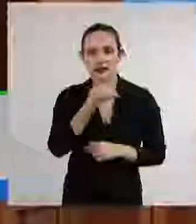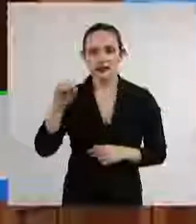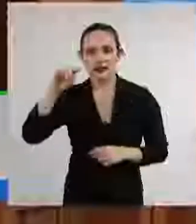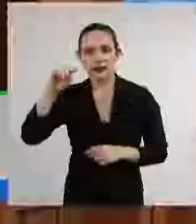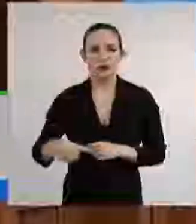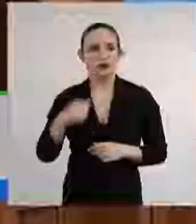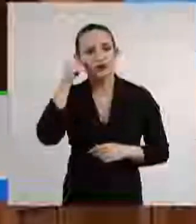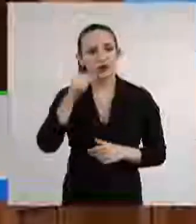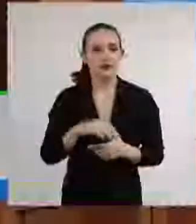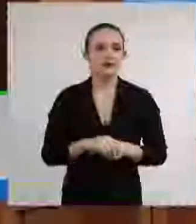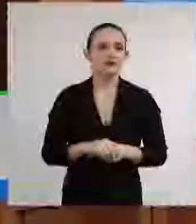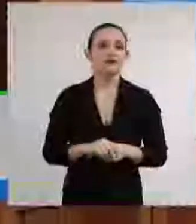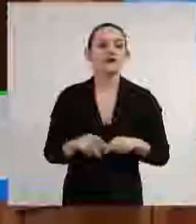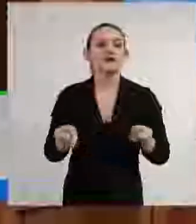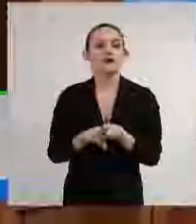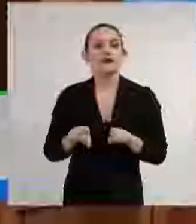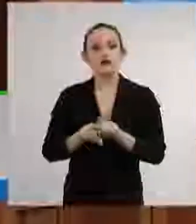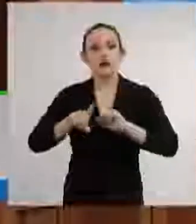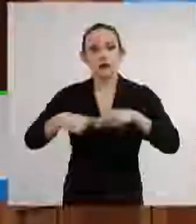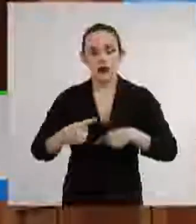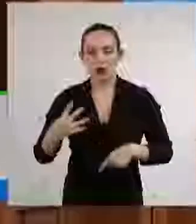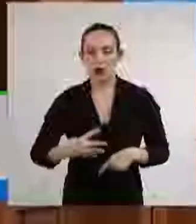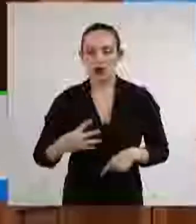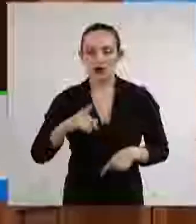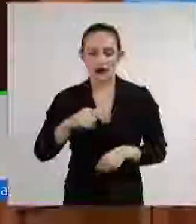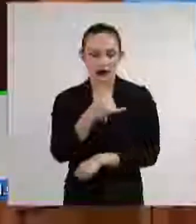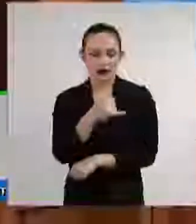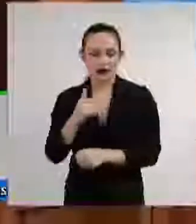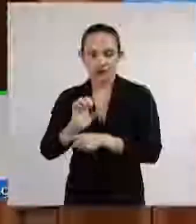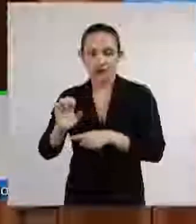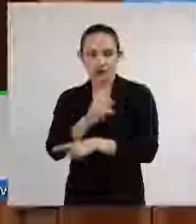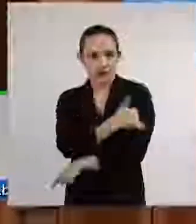e em quarto aparece o Rio de Janeiro,